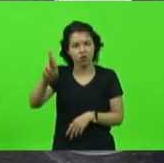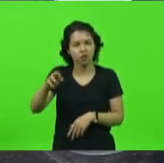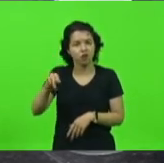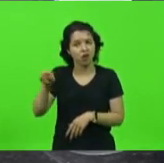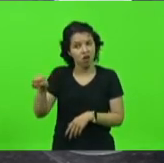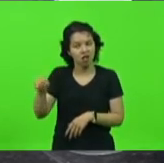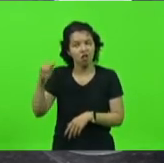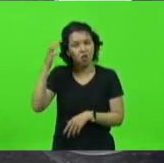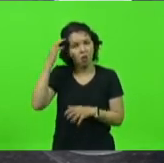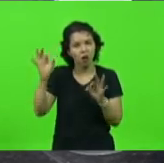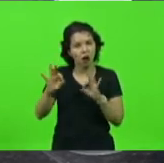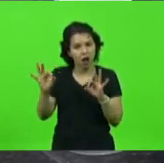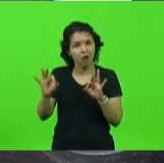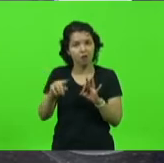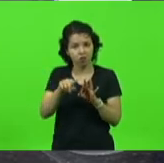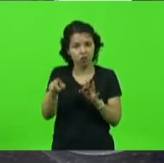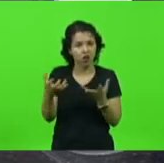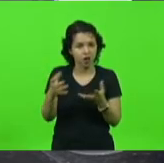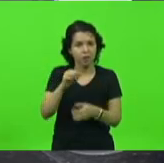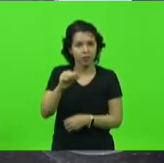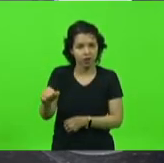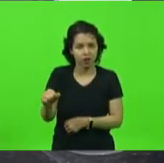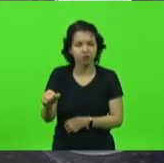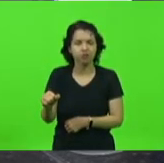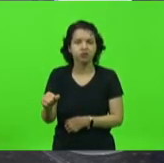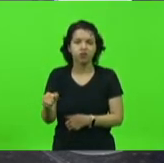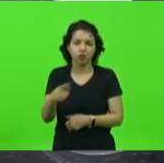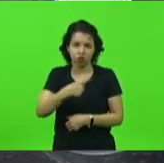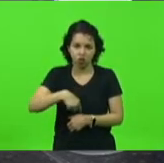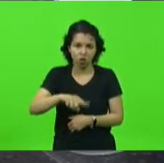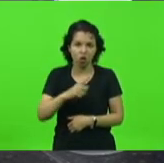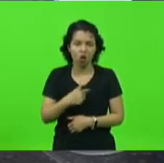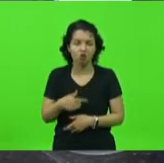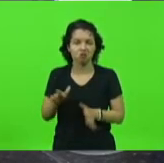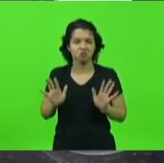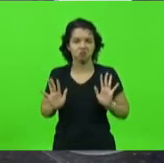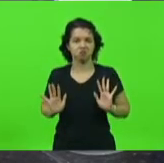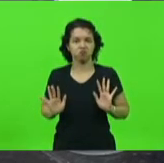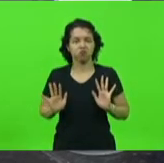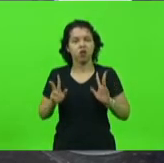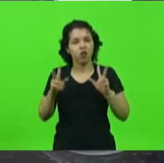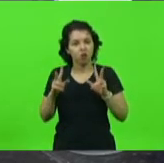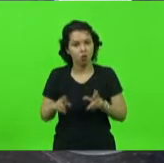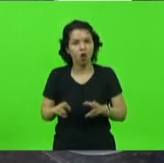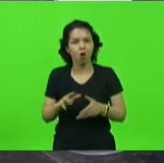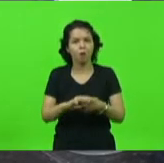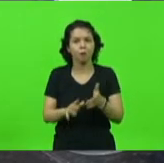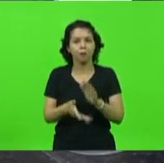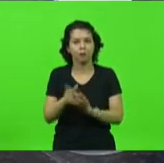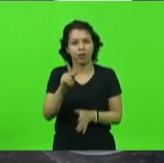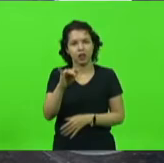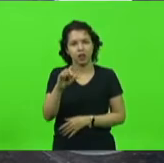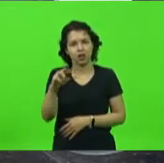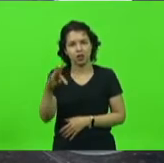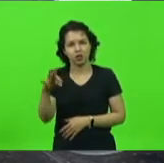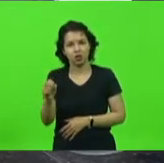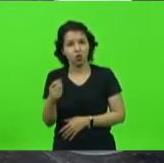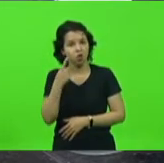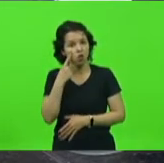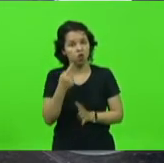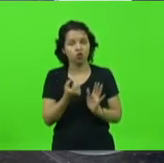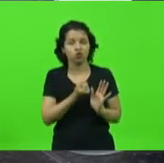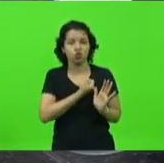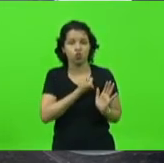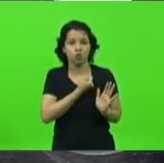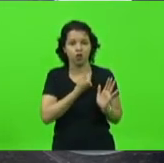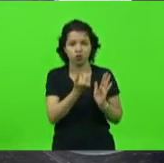querem matá-lo. E a nossa indiferença vai ser igual Pilatos. Porque está aqui os números. A nossa indiferença, a